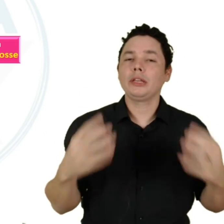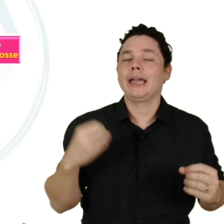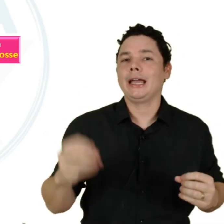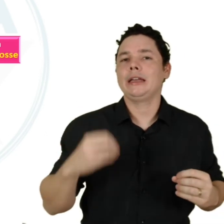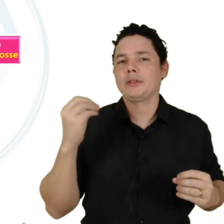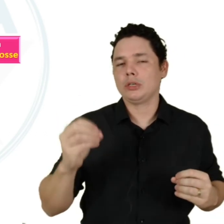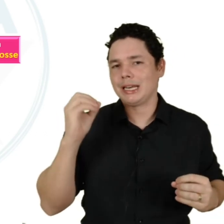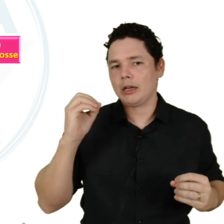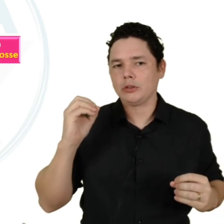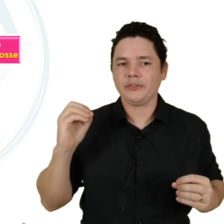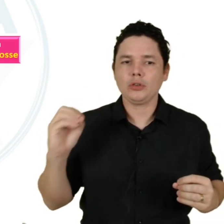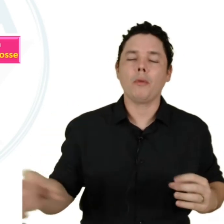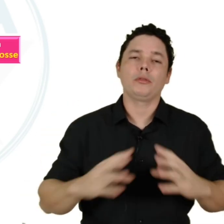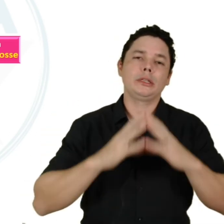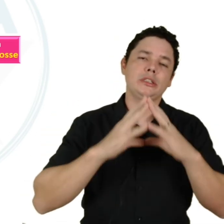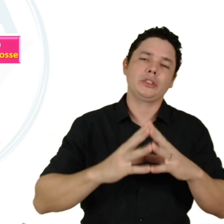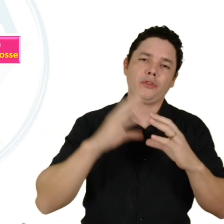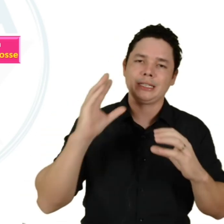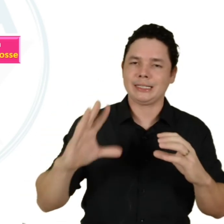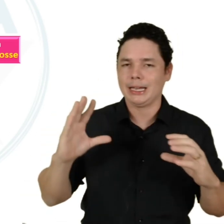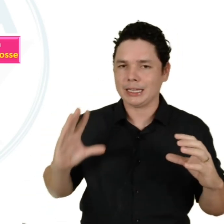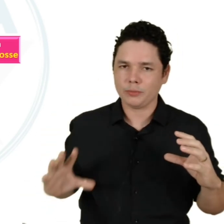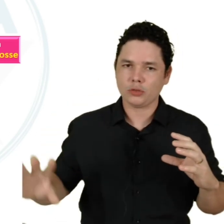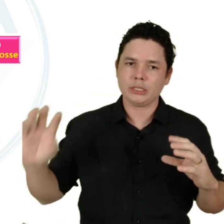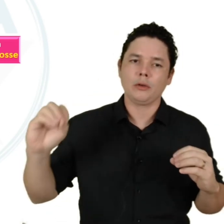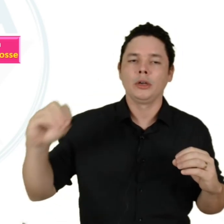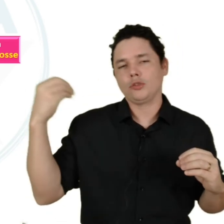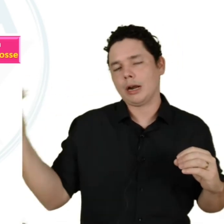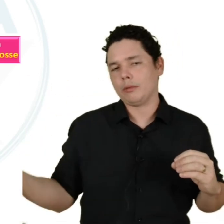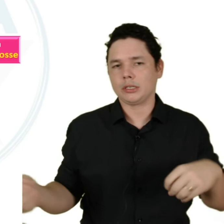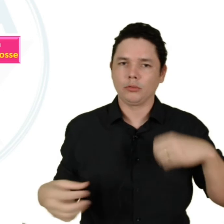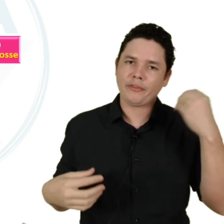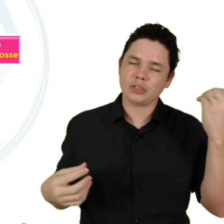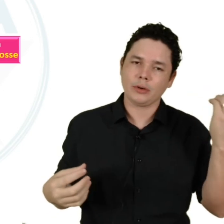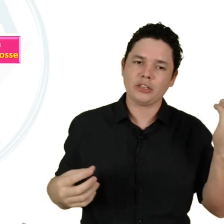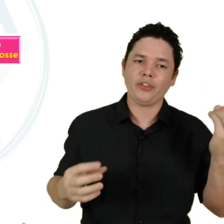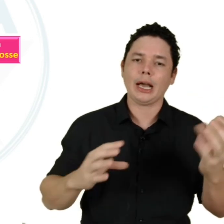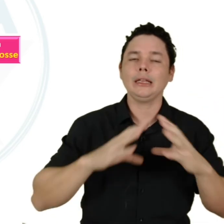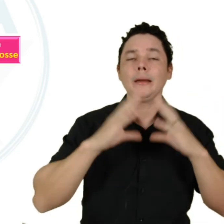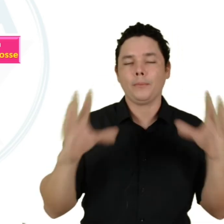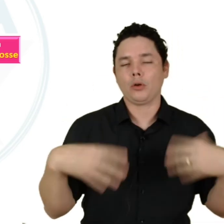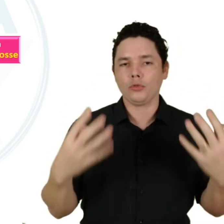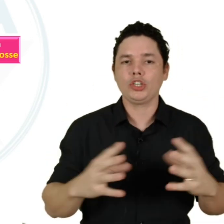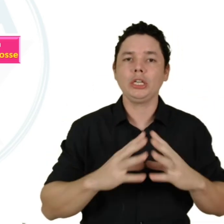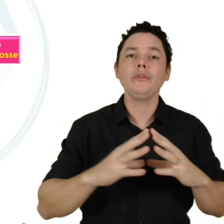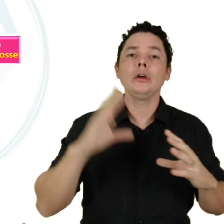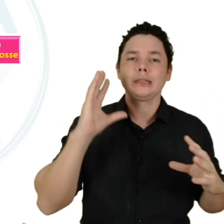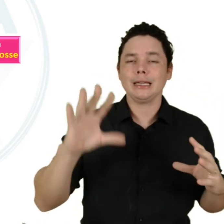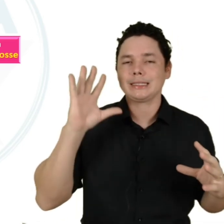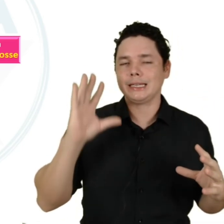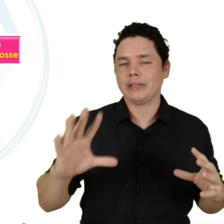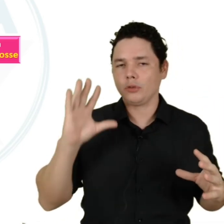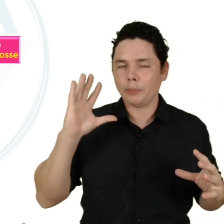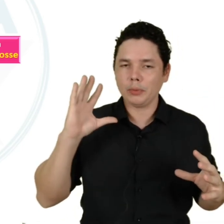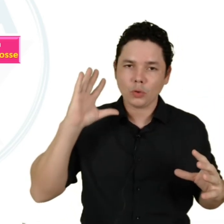Não poderá recair a pessoa estranha ao serviço público. Então, se você for exercer a substituição de um cargo de comissão numa função gratificada, por algum motivo, tem